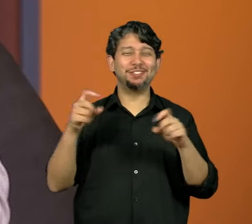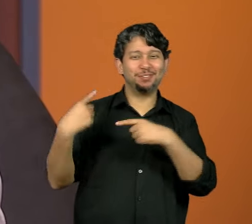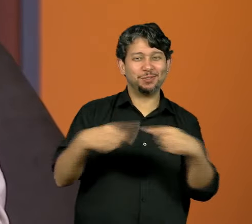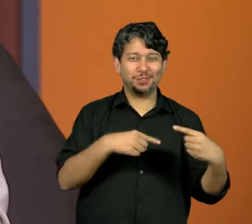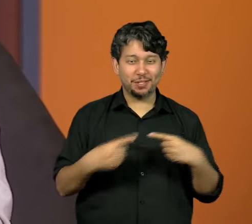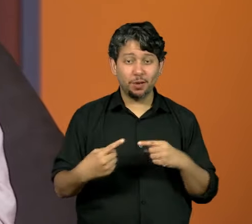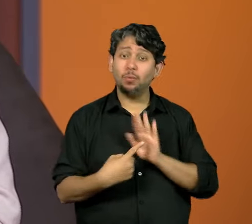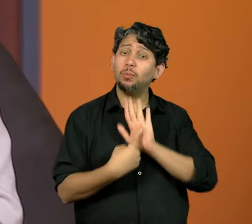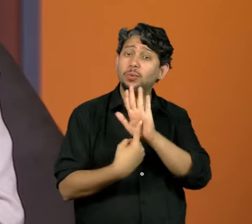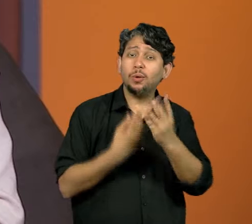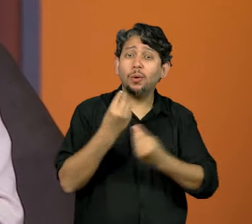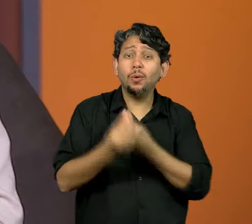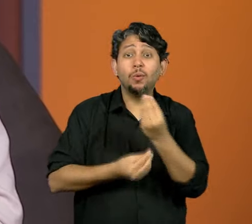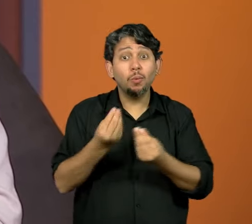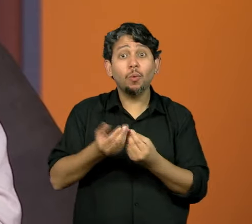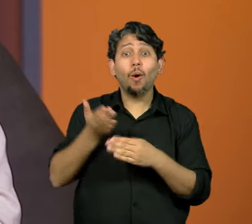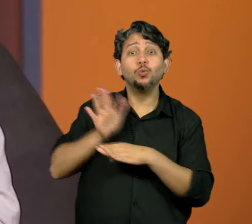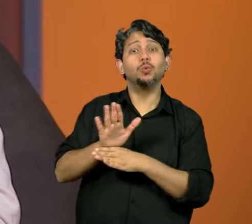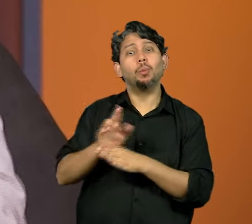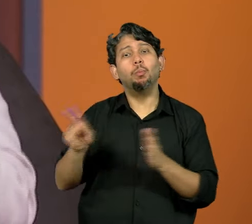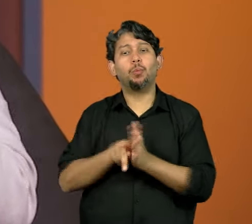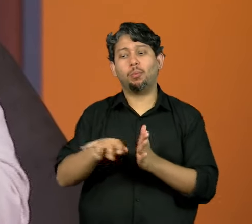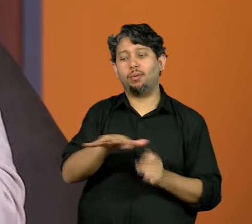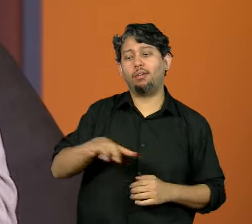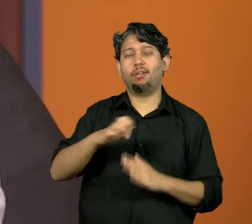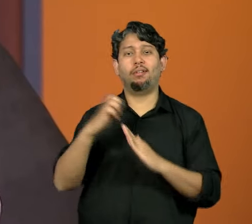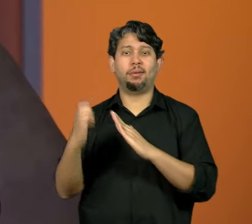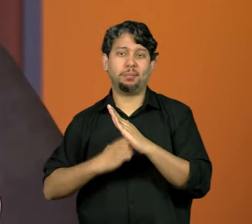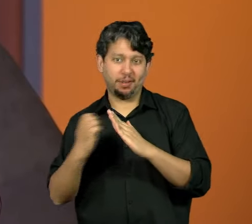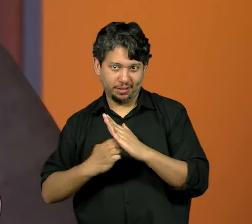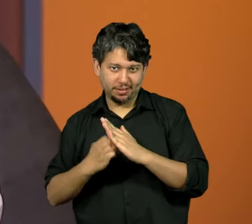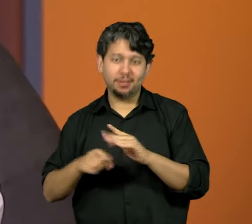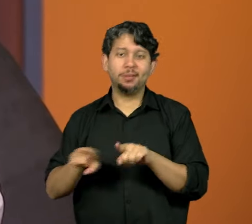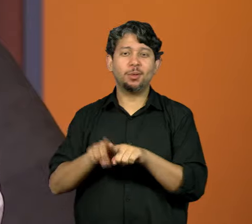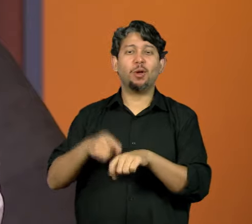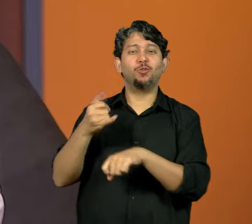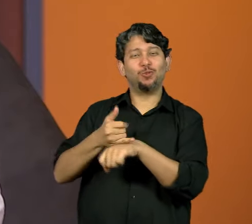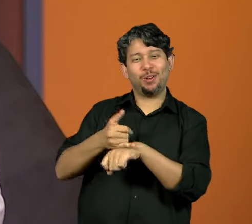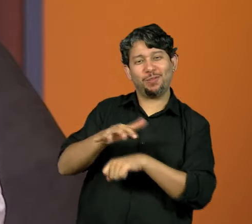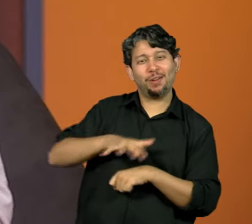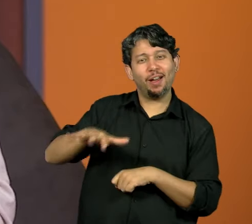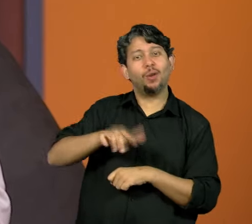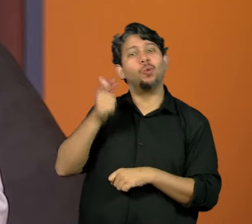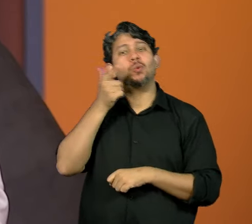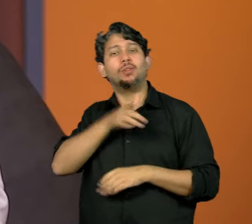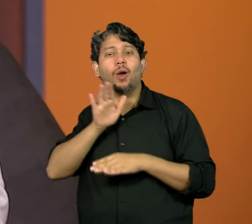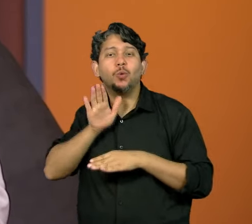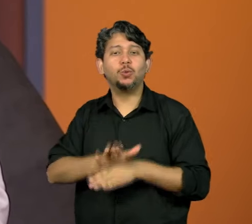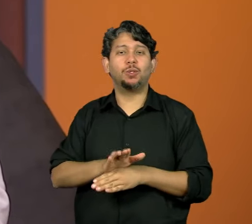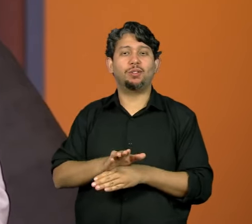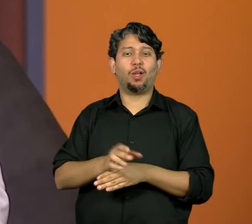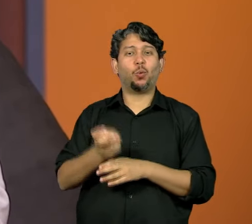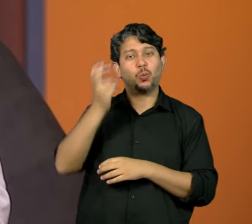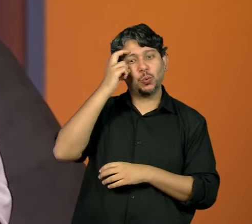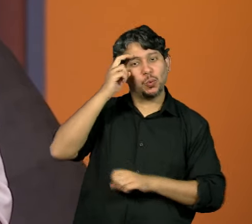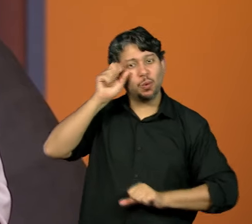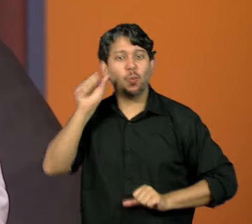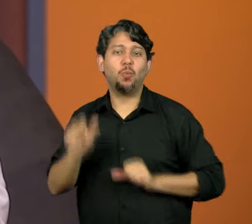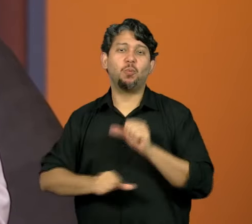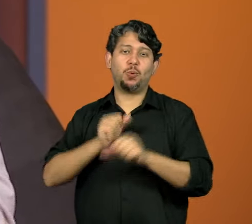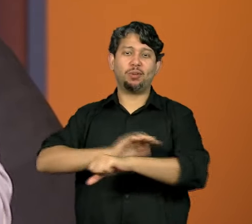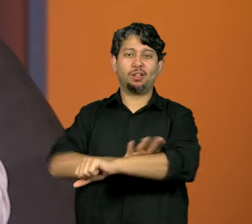como o letramento racial tem ajudado as empresas e os gestores a realizarem uma transformação cultural em combate